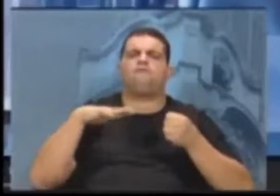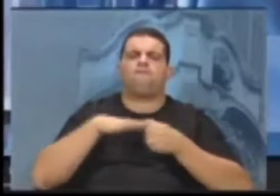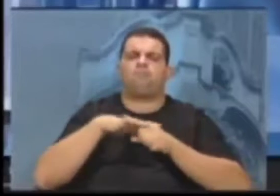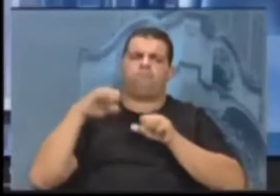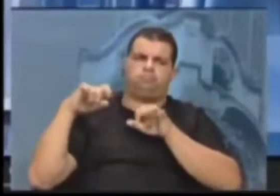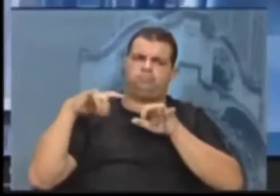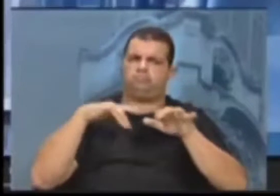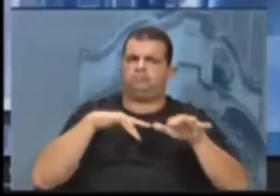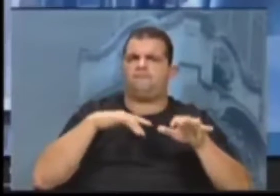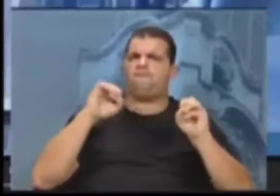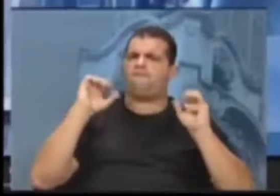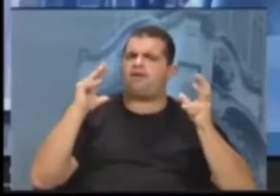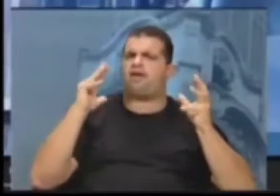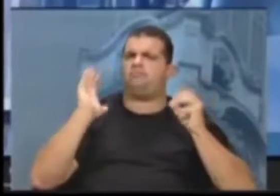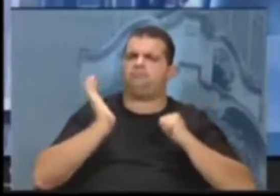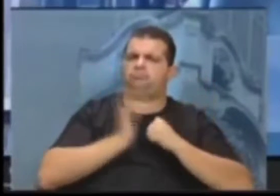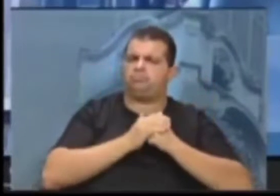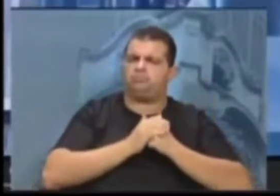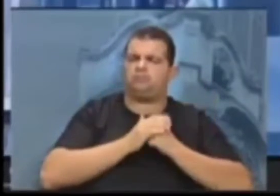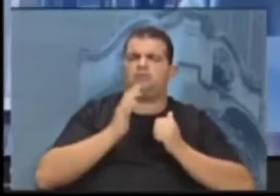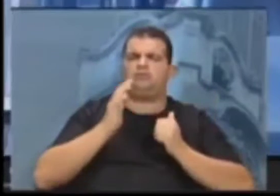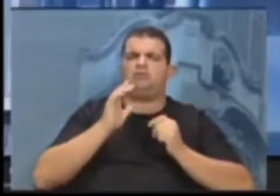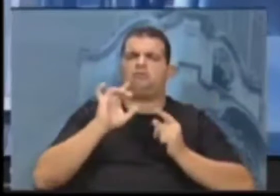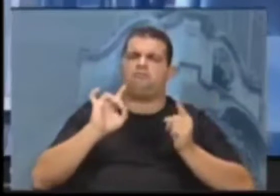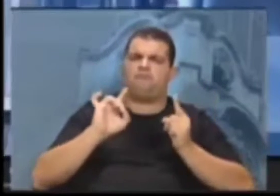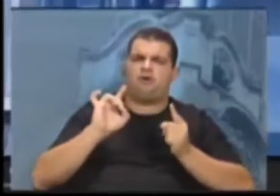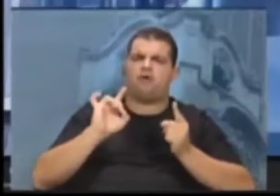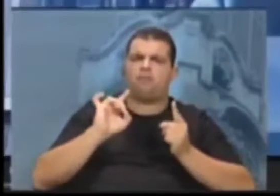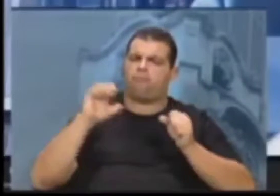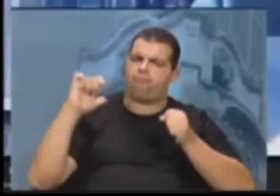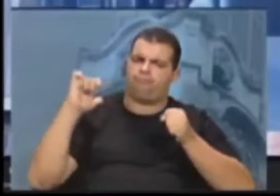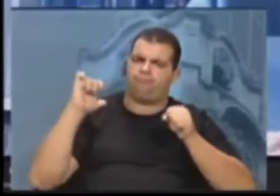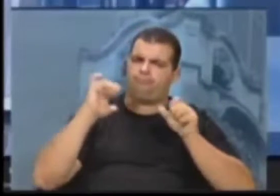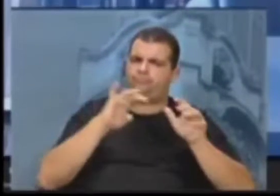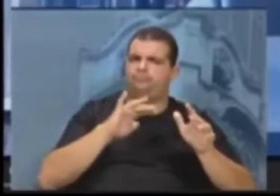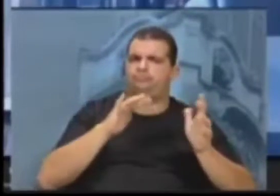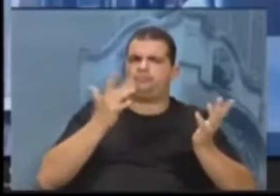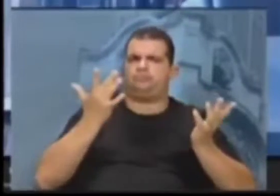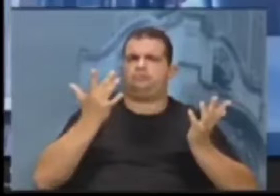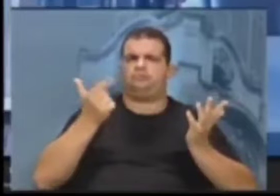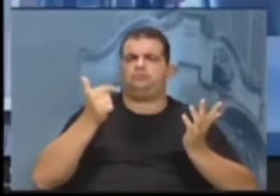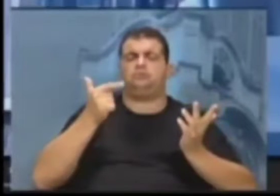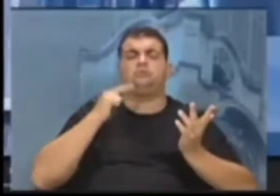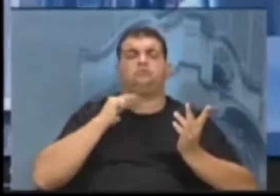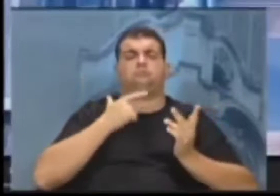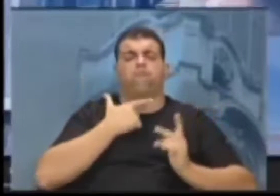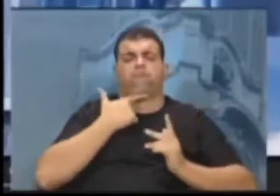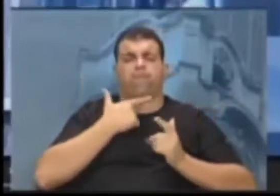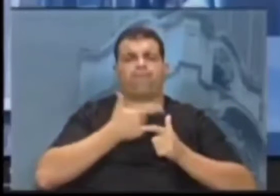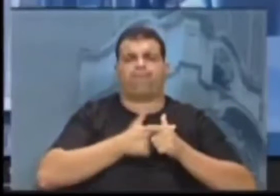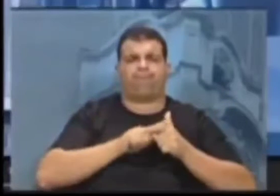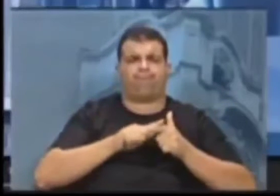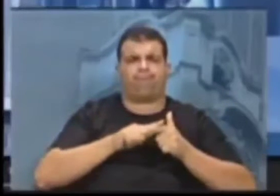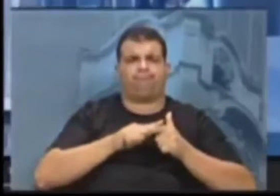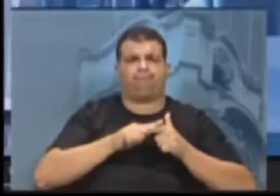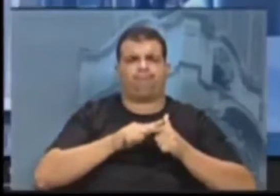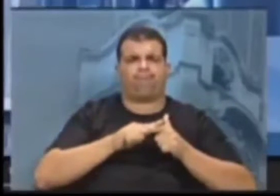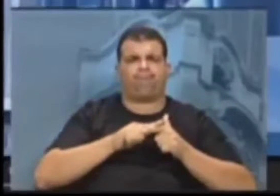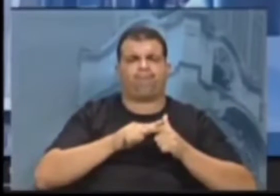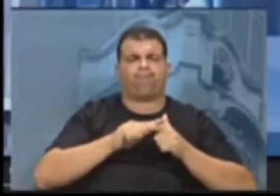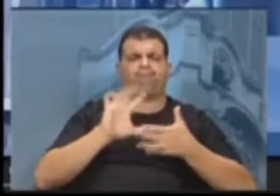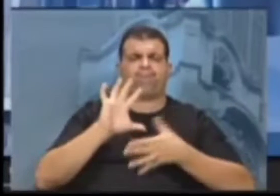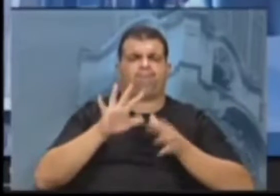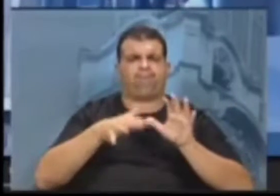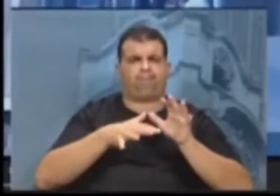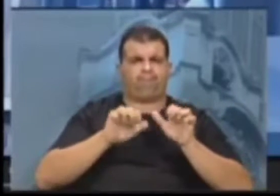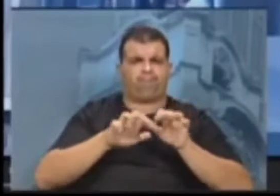clandestinas, a situação do carnaval. Mas tendo essa crise, tendo esse momento de pico da pandemia, o